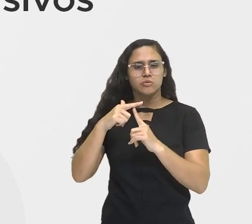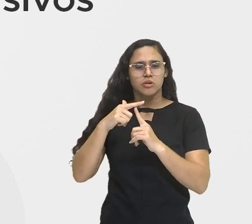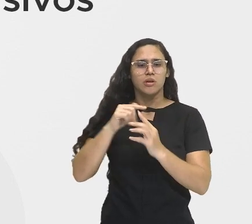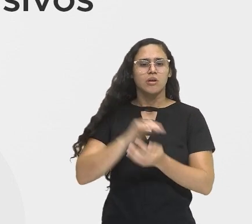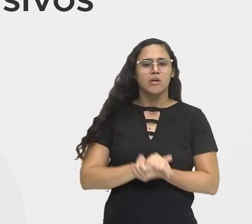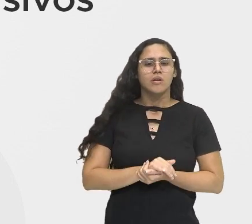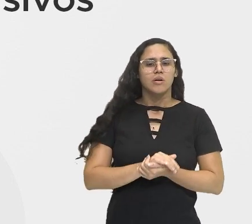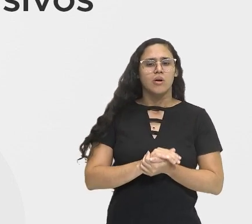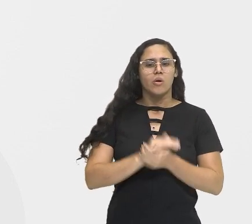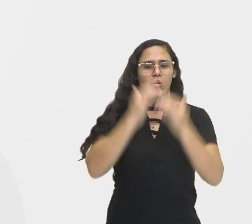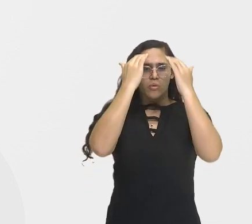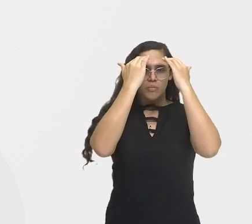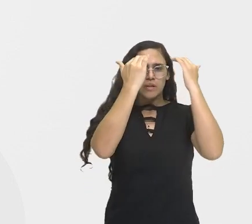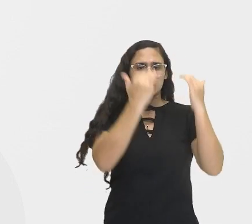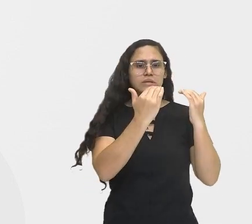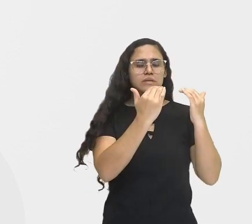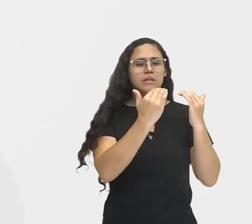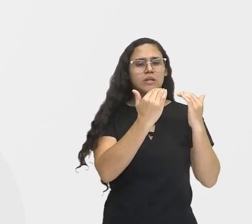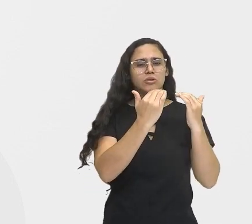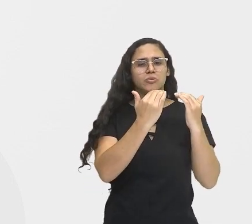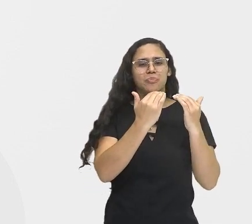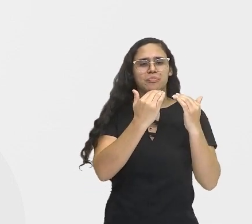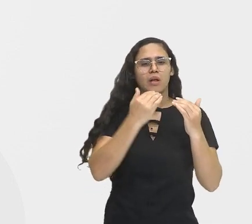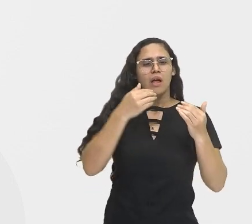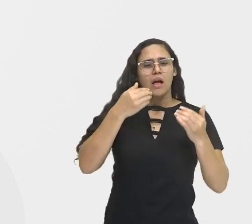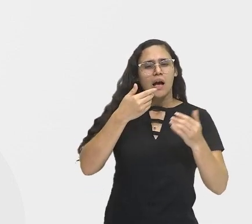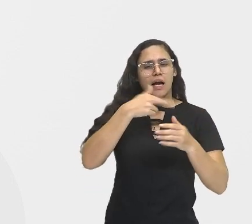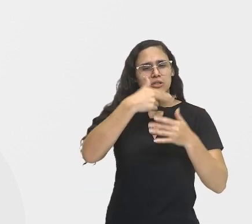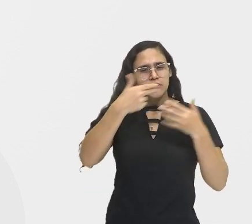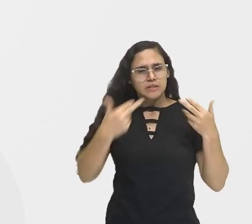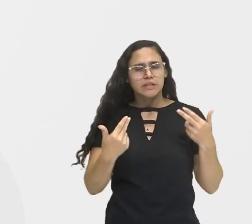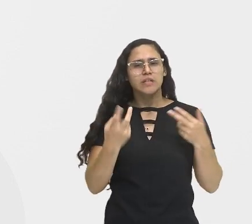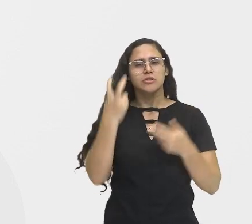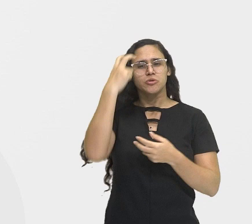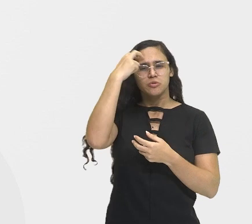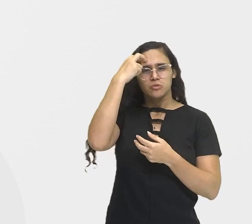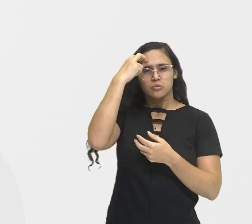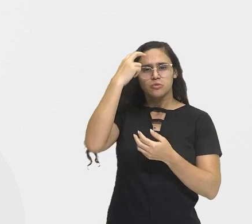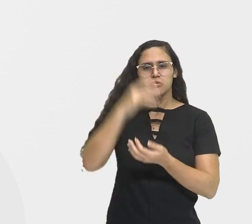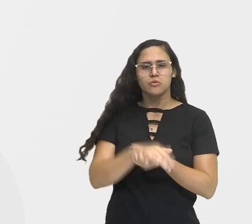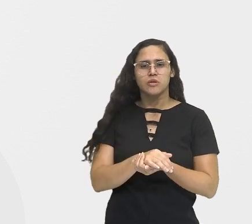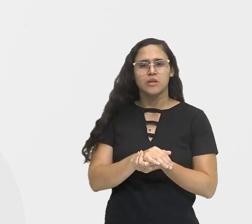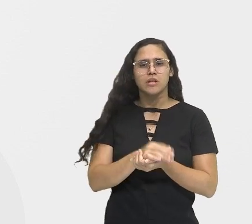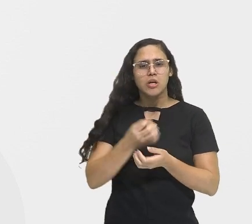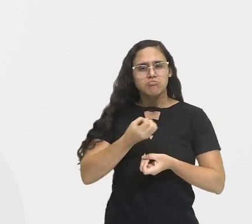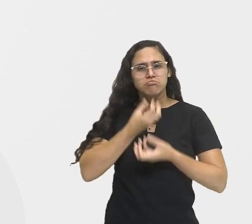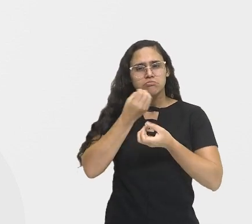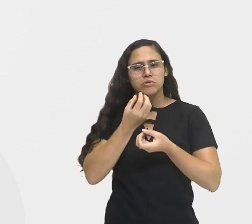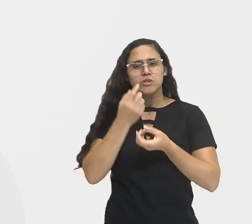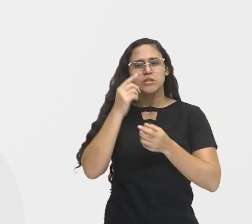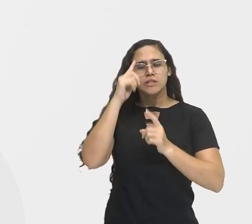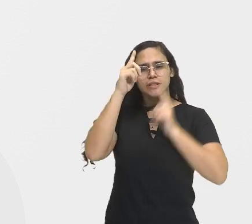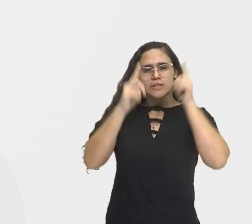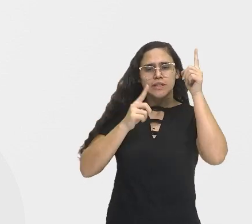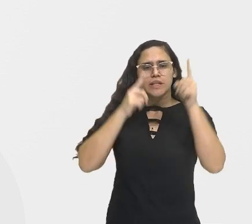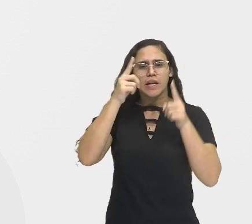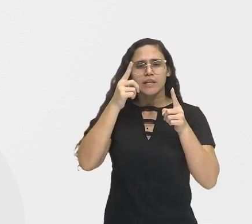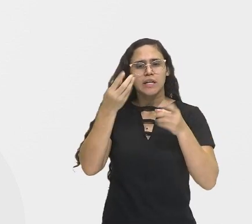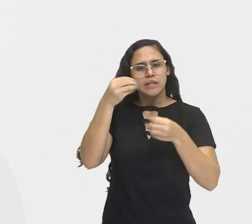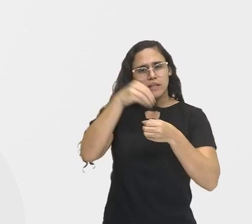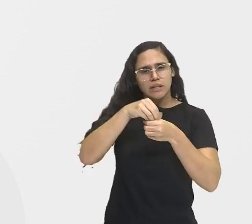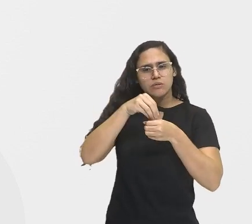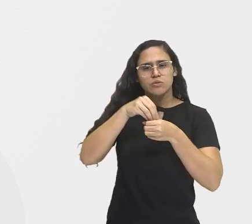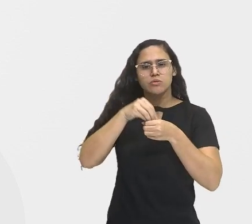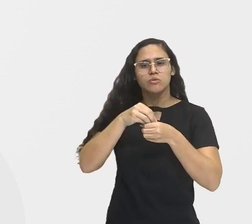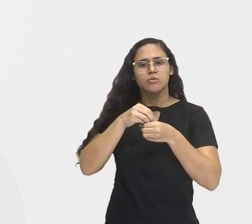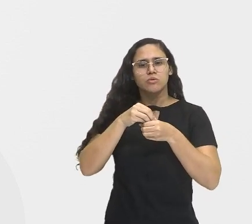respeitando as diversidades e a pluralidade de ideias dentro de princípios e valores fundamentados